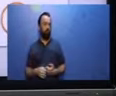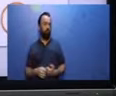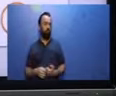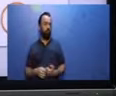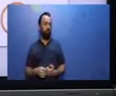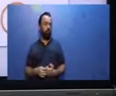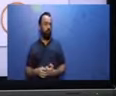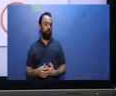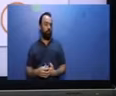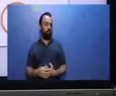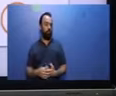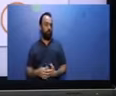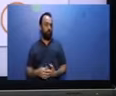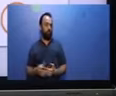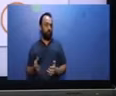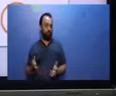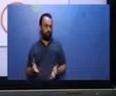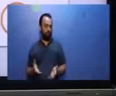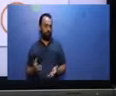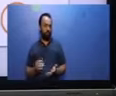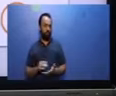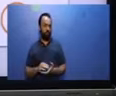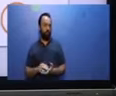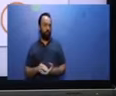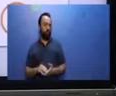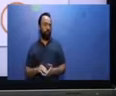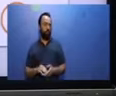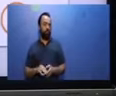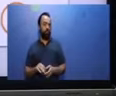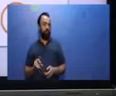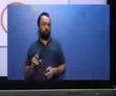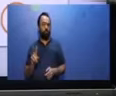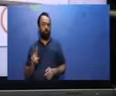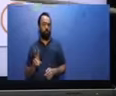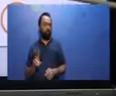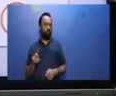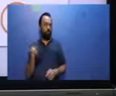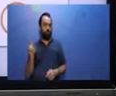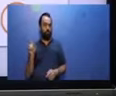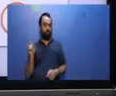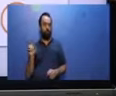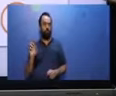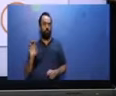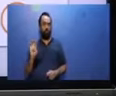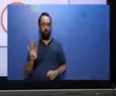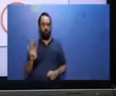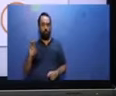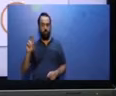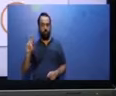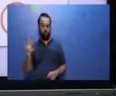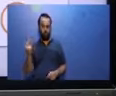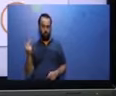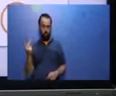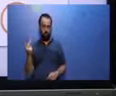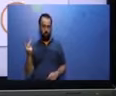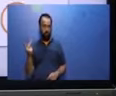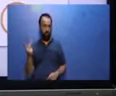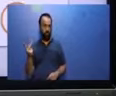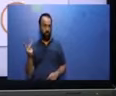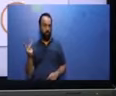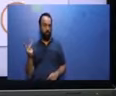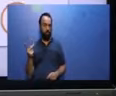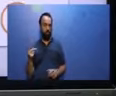oxigênio e agora eu tenho que arrumar a quantidade de hidrogénio porque eu tenho 4 no